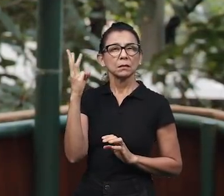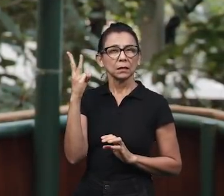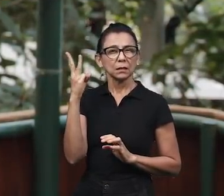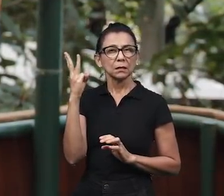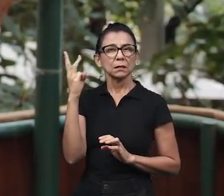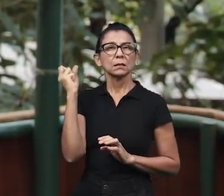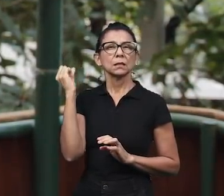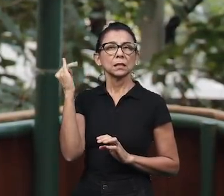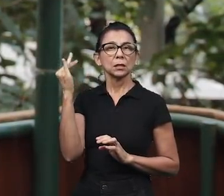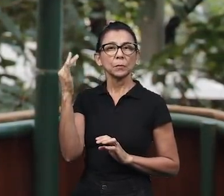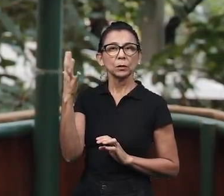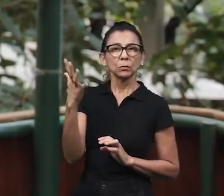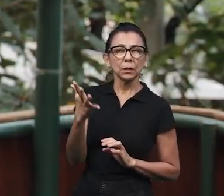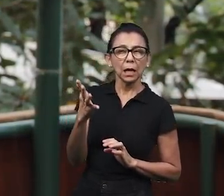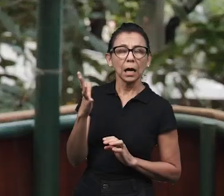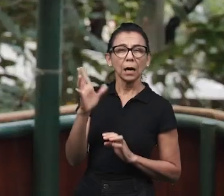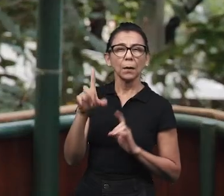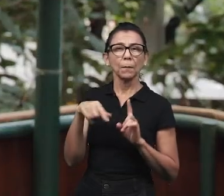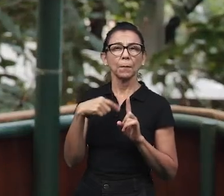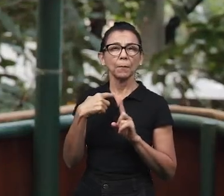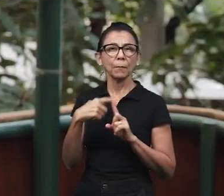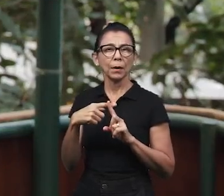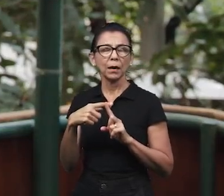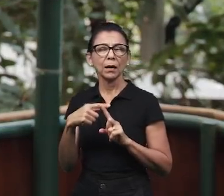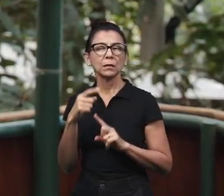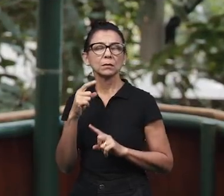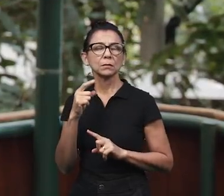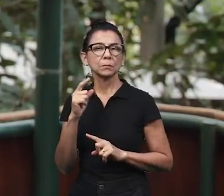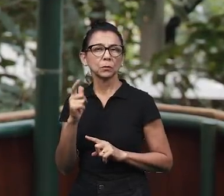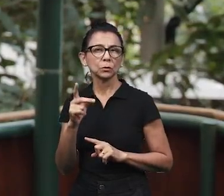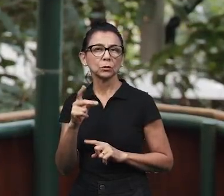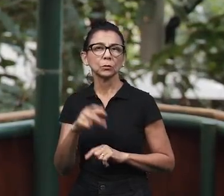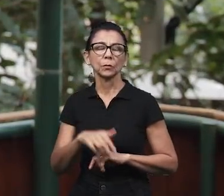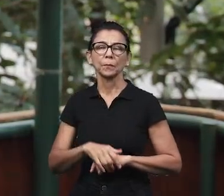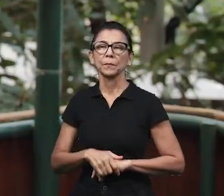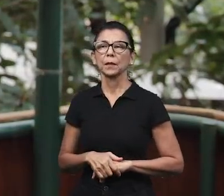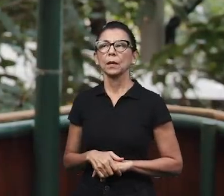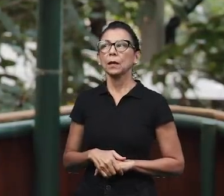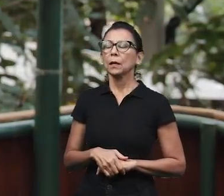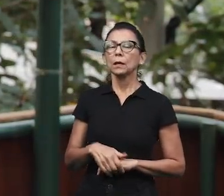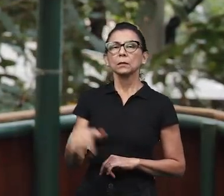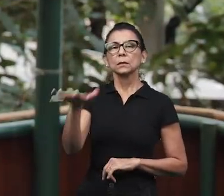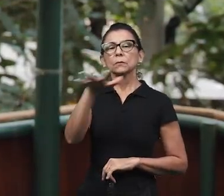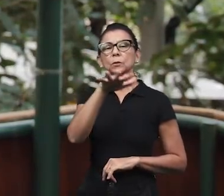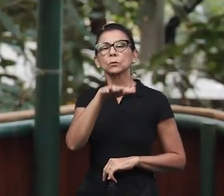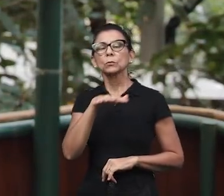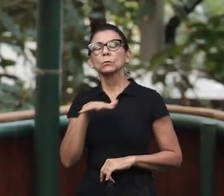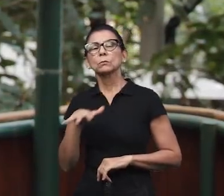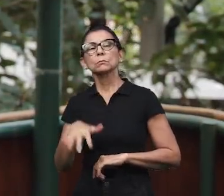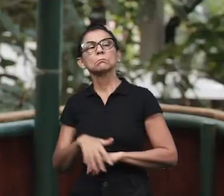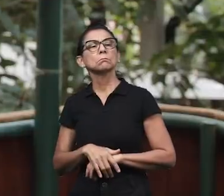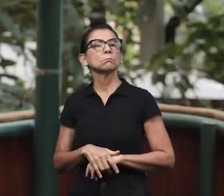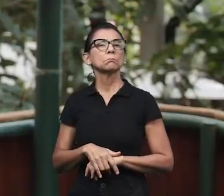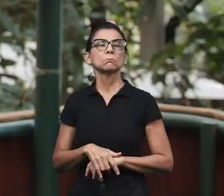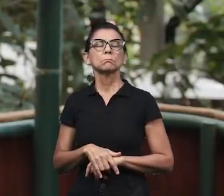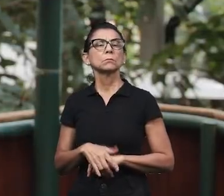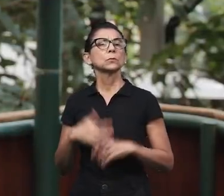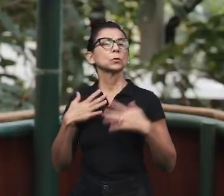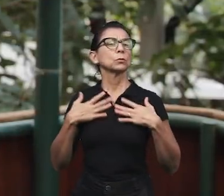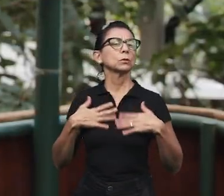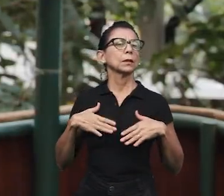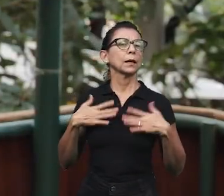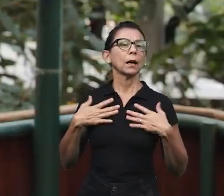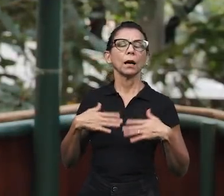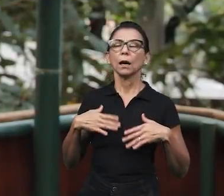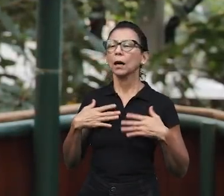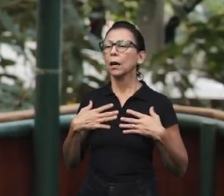nós nos reunimos, o grupinho que estava ali, falei, vamos orar, né? Aí a gente reuniu ali em cima e oramos, né? Entregamos a vida dos